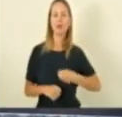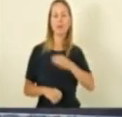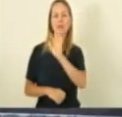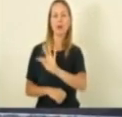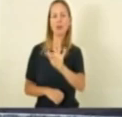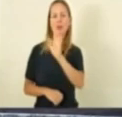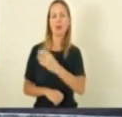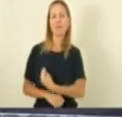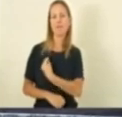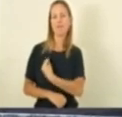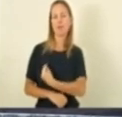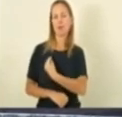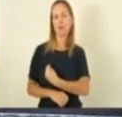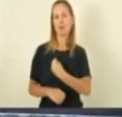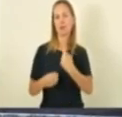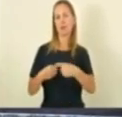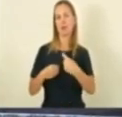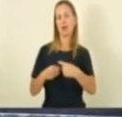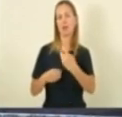município de Vitória,